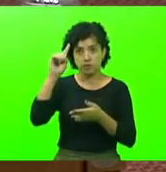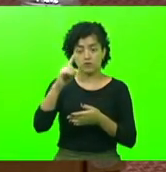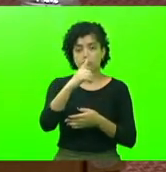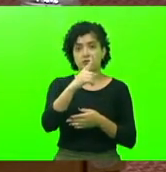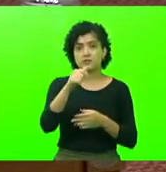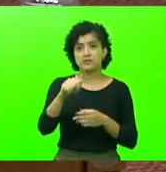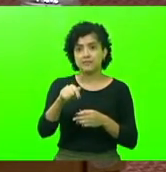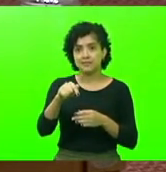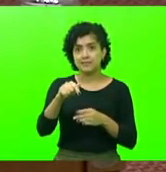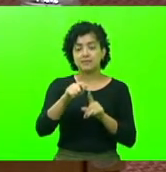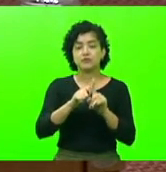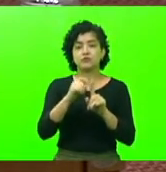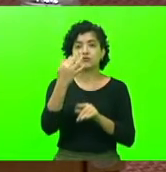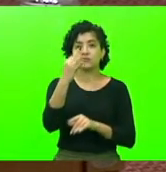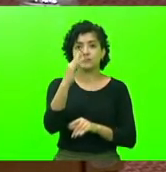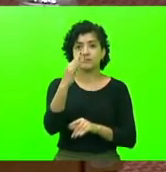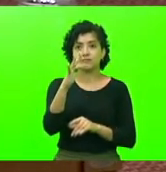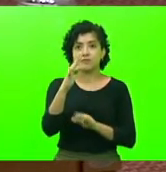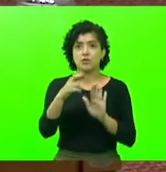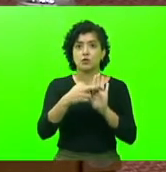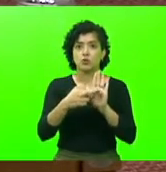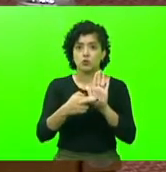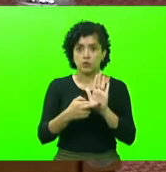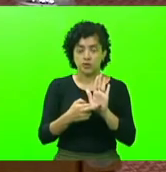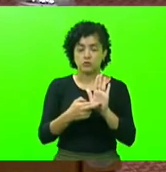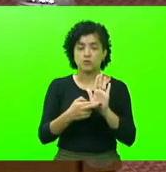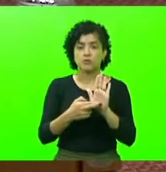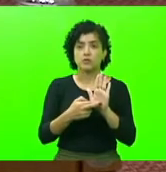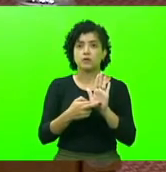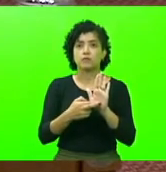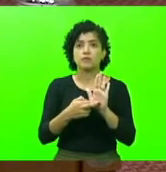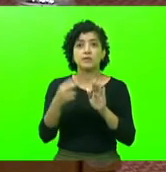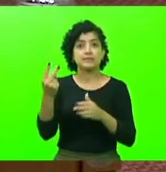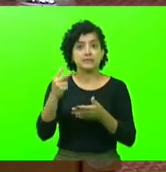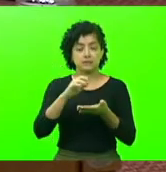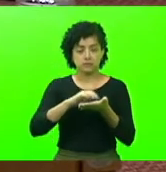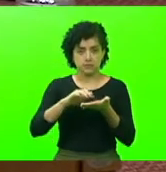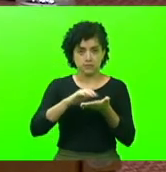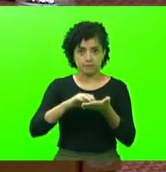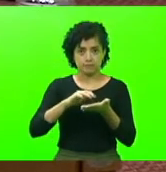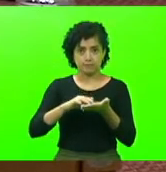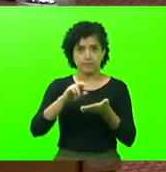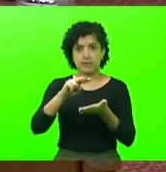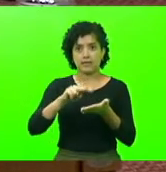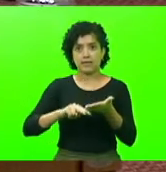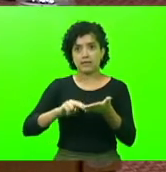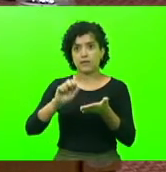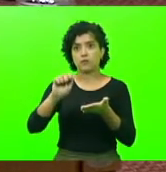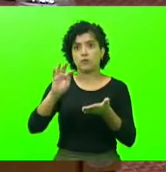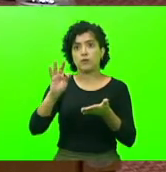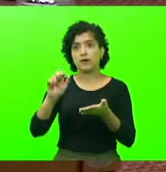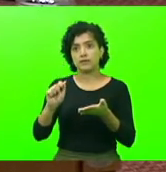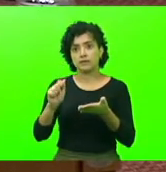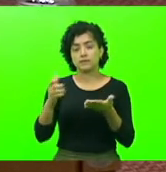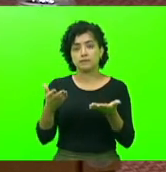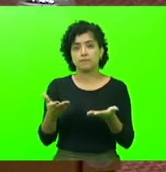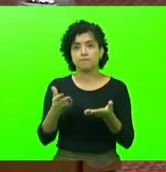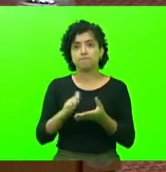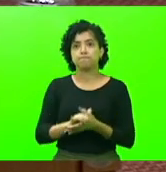fevereiro, no horário regimental. Para constar, o segundo secretário lavrou a presente ata. Era isso, senhor